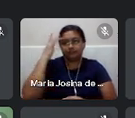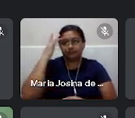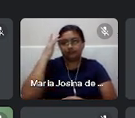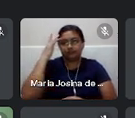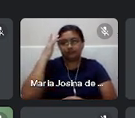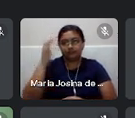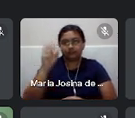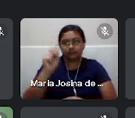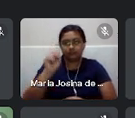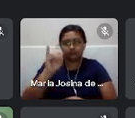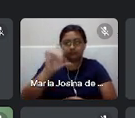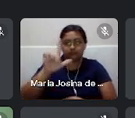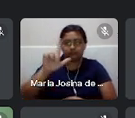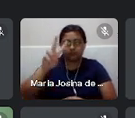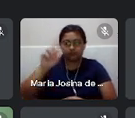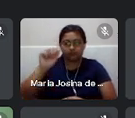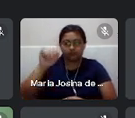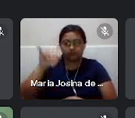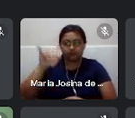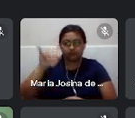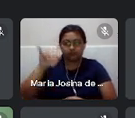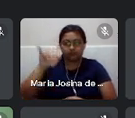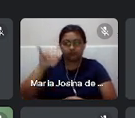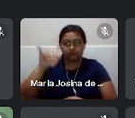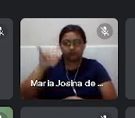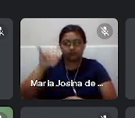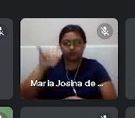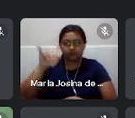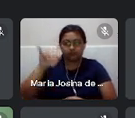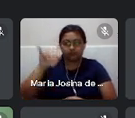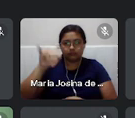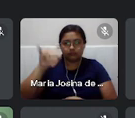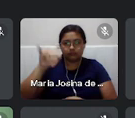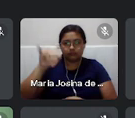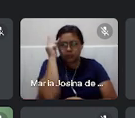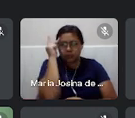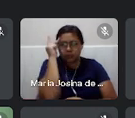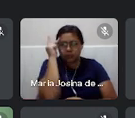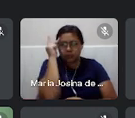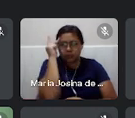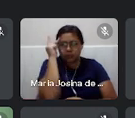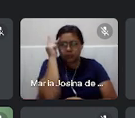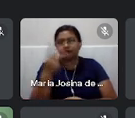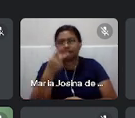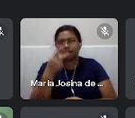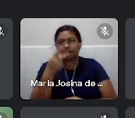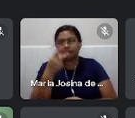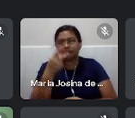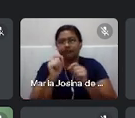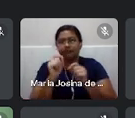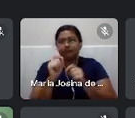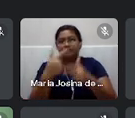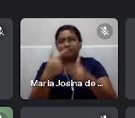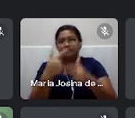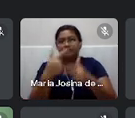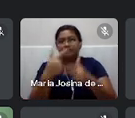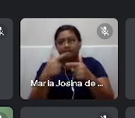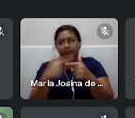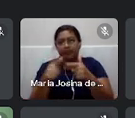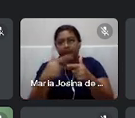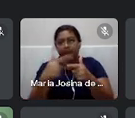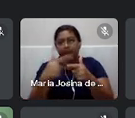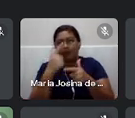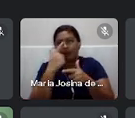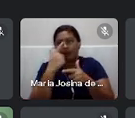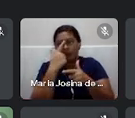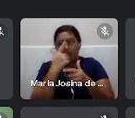Silvânia ou foi alguma outra pessoa, acho que foi outra pessoa que falou que está tendo muito problema para a